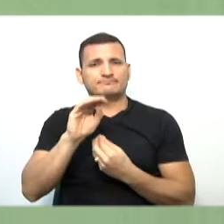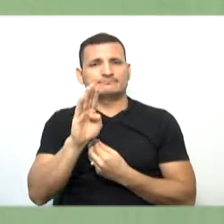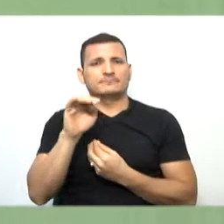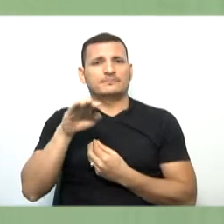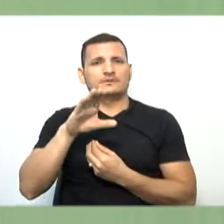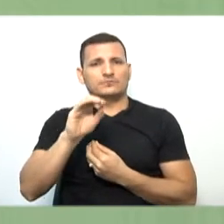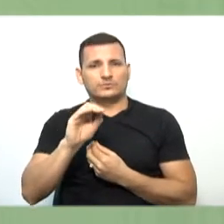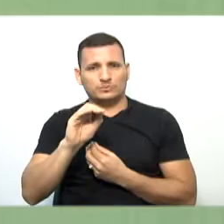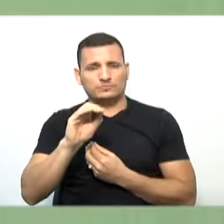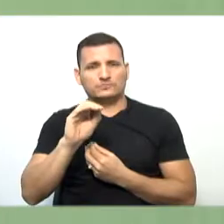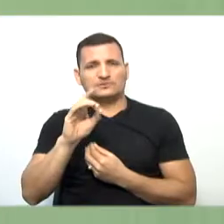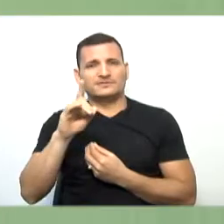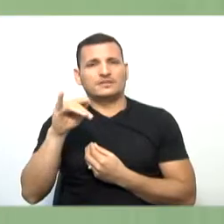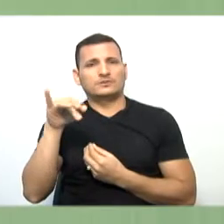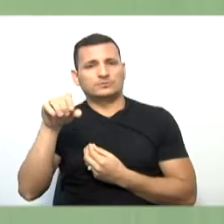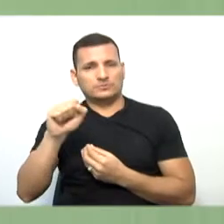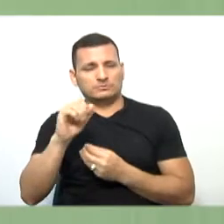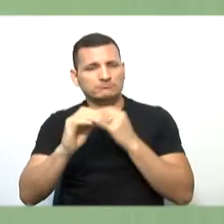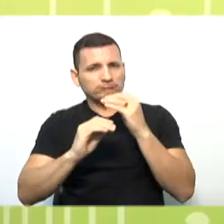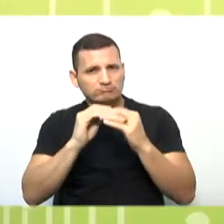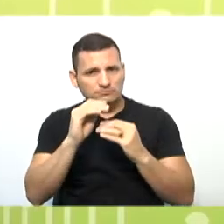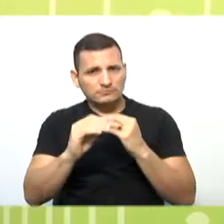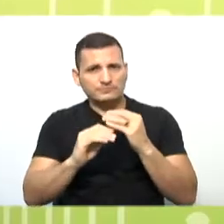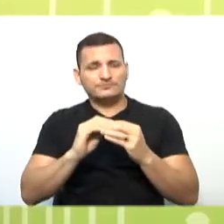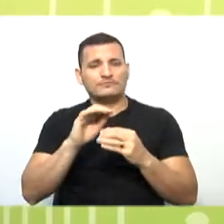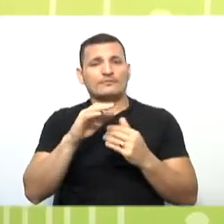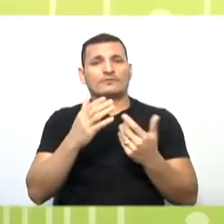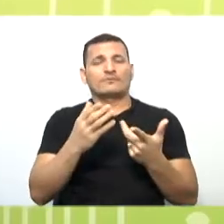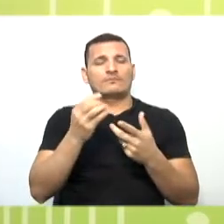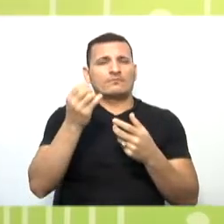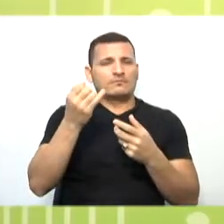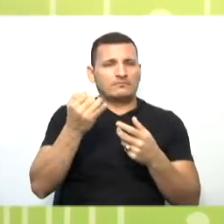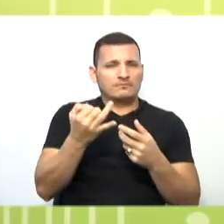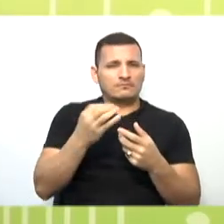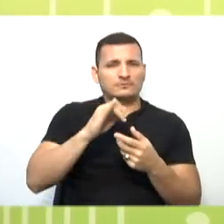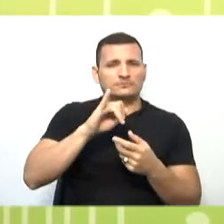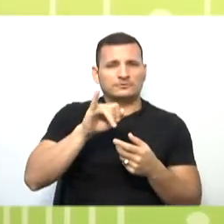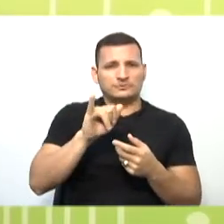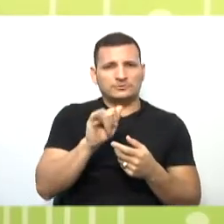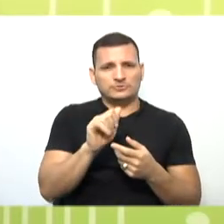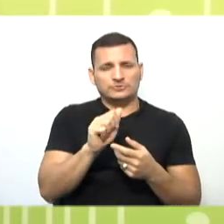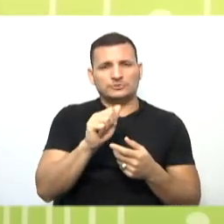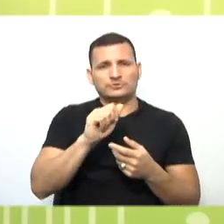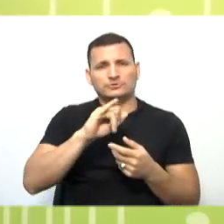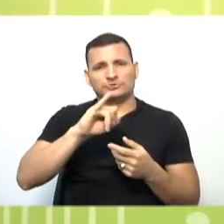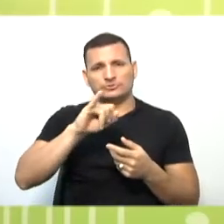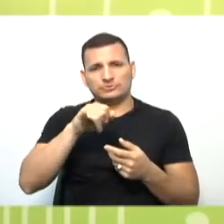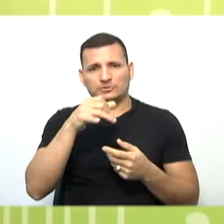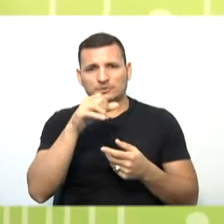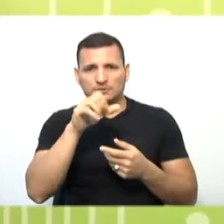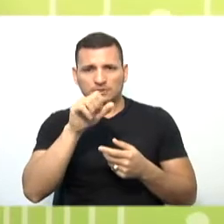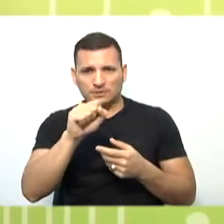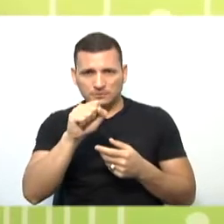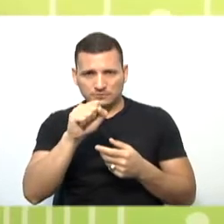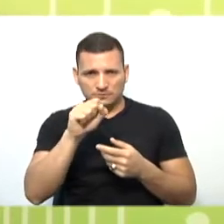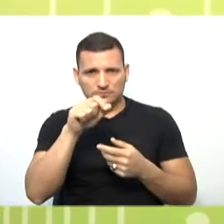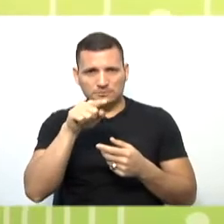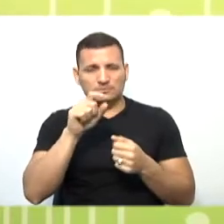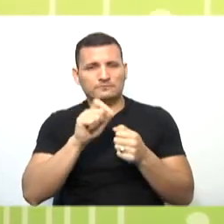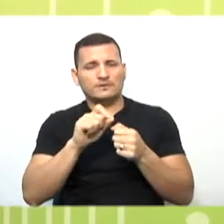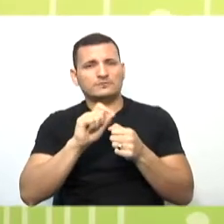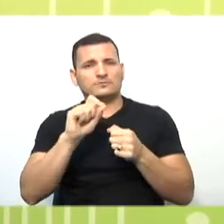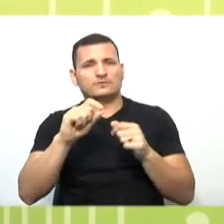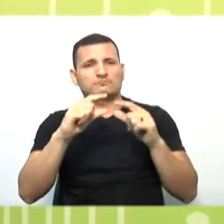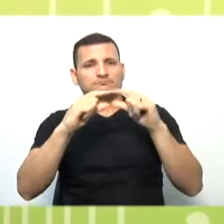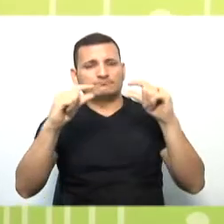tinha falado, o JavaScript, ele faz o formulário, aquilo que o cliente vê. Por isso que a